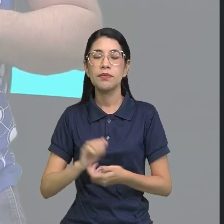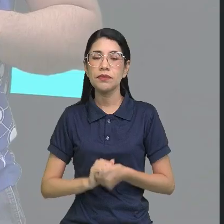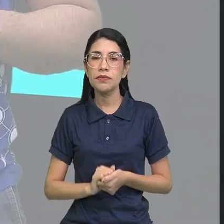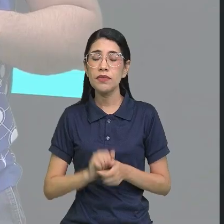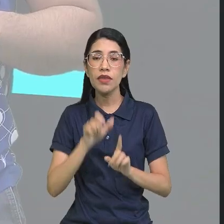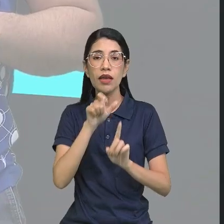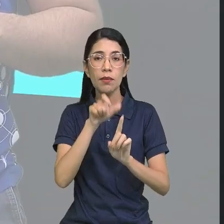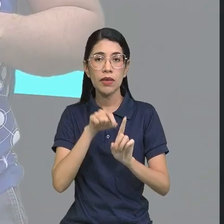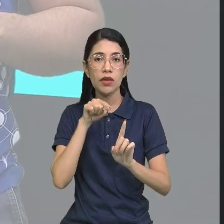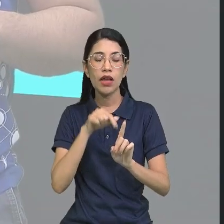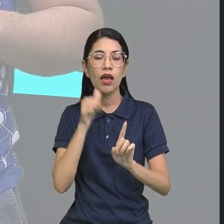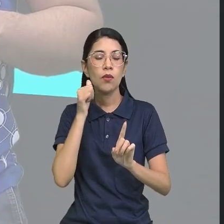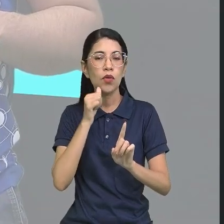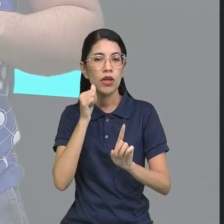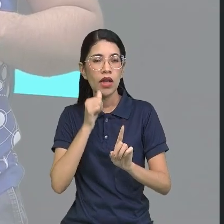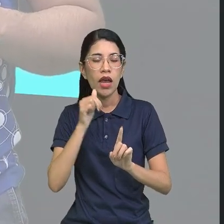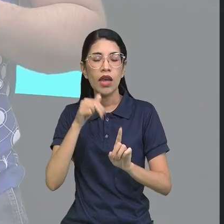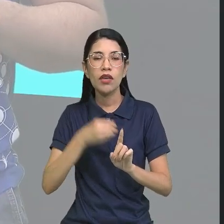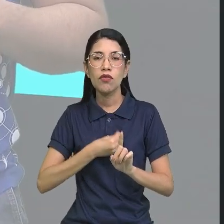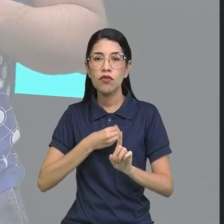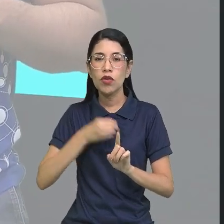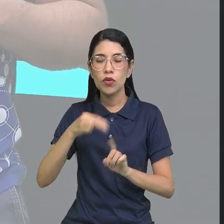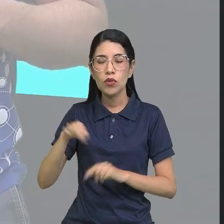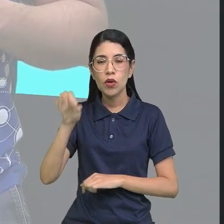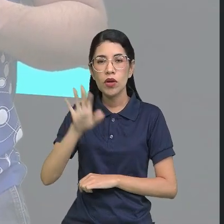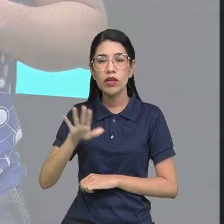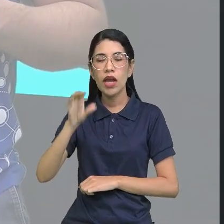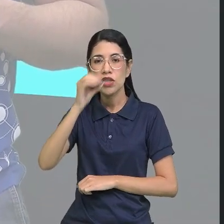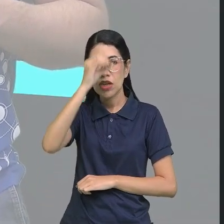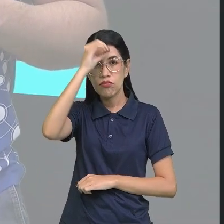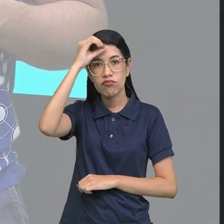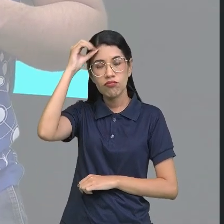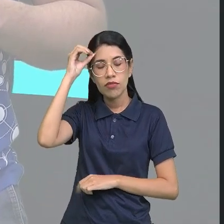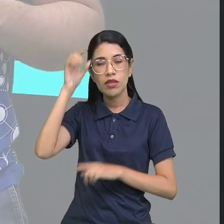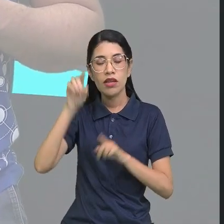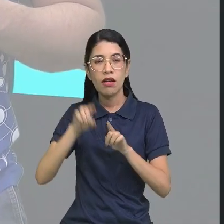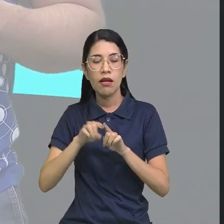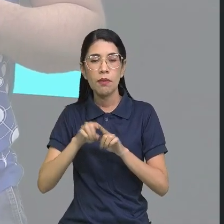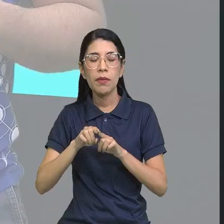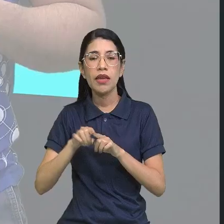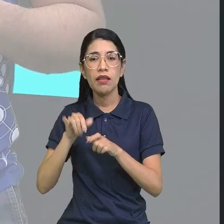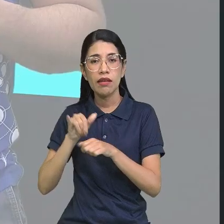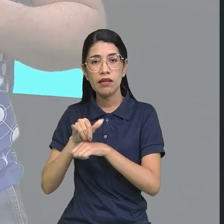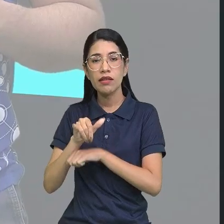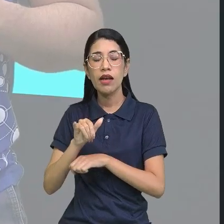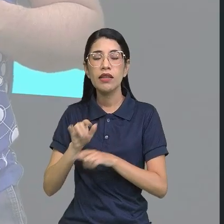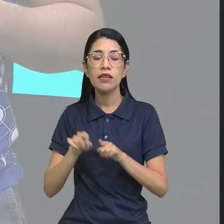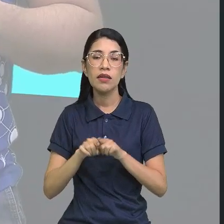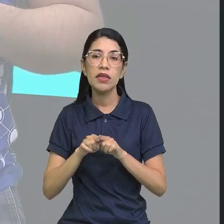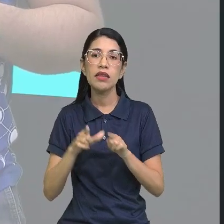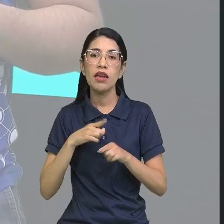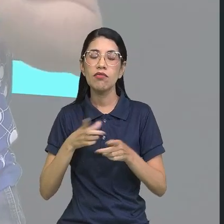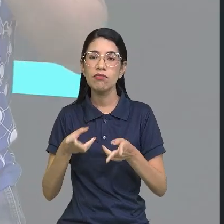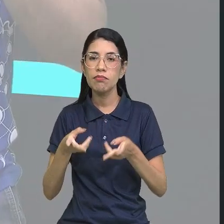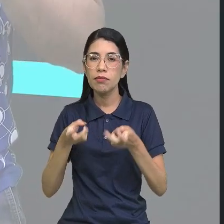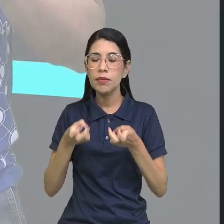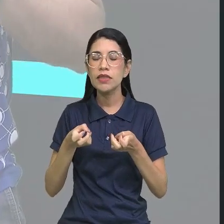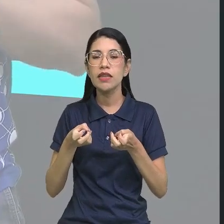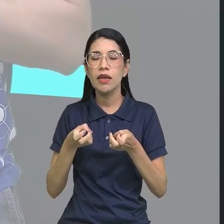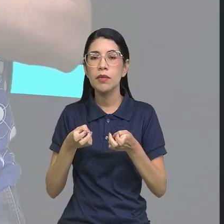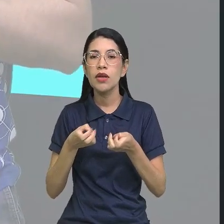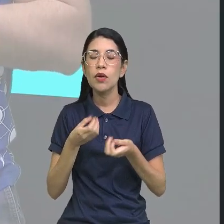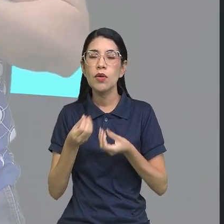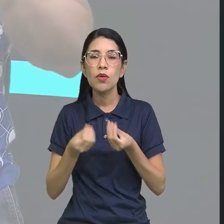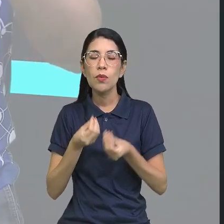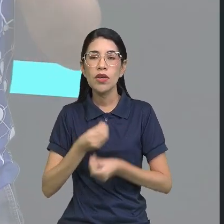personagem nordestina, ingênua, que é explorada, e em determinado momento ela tem essa percepção, ela vai perceber que